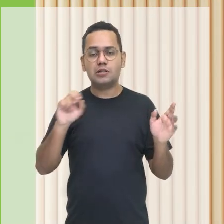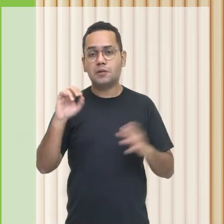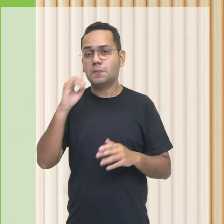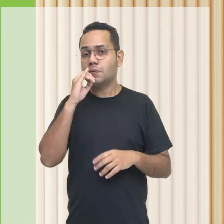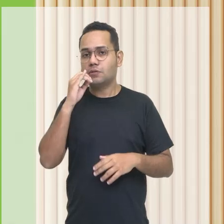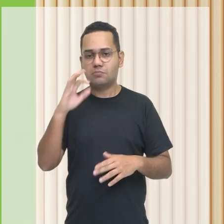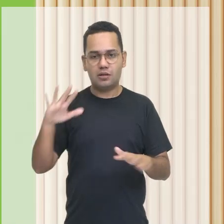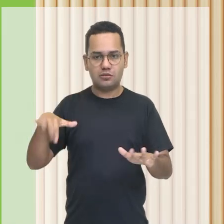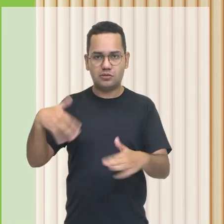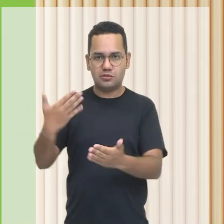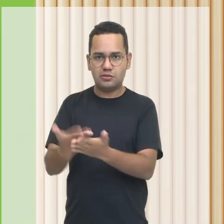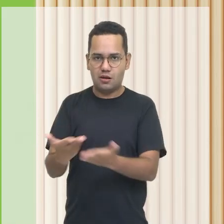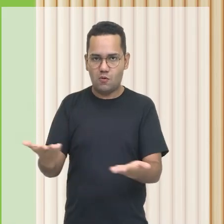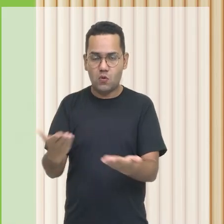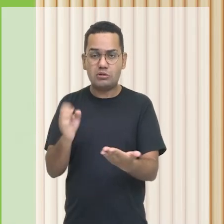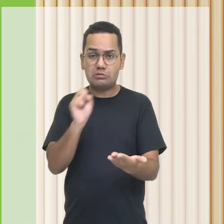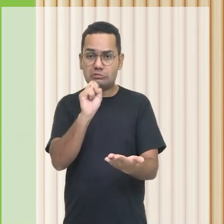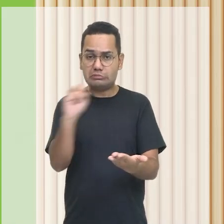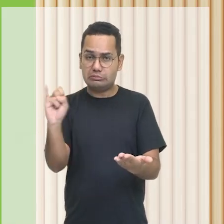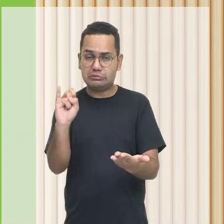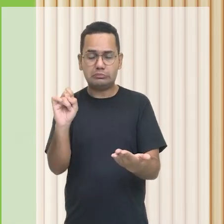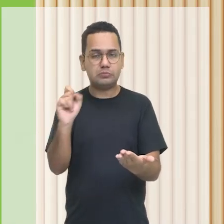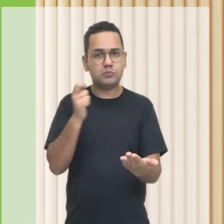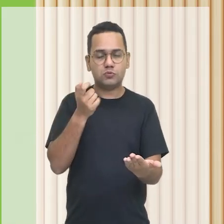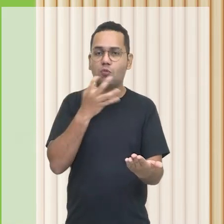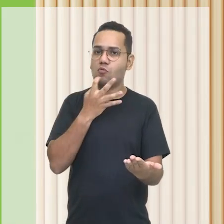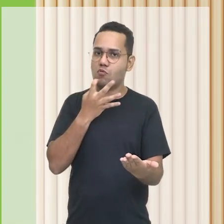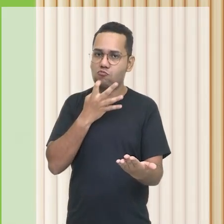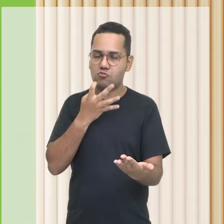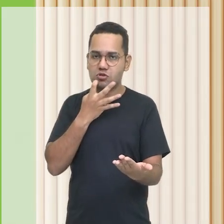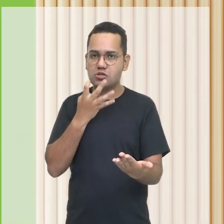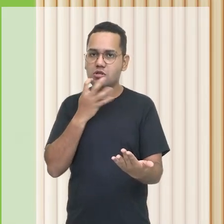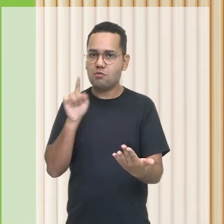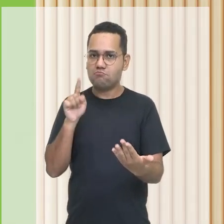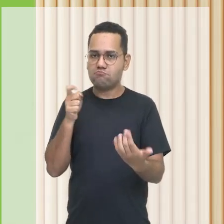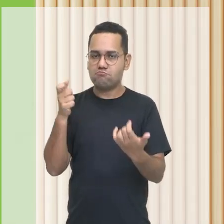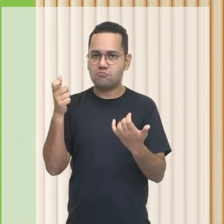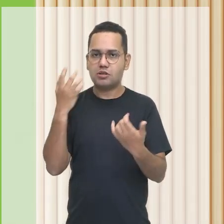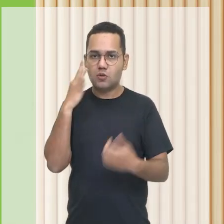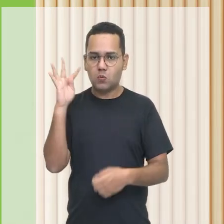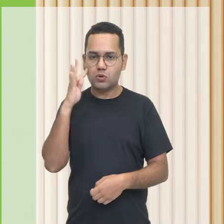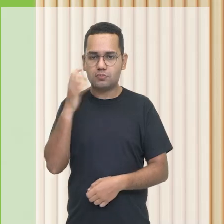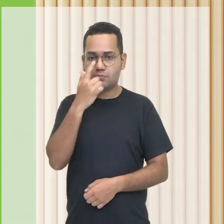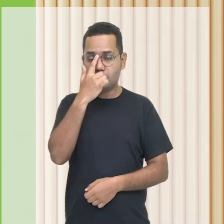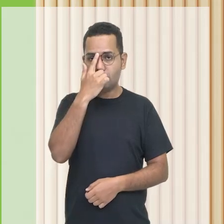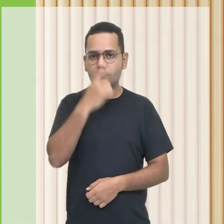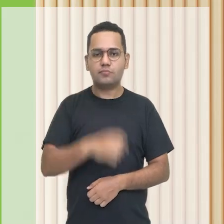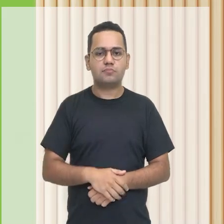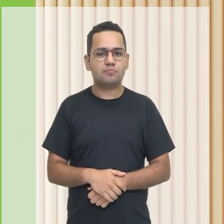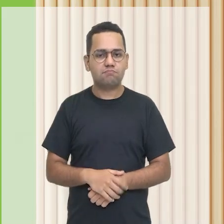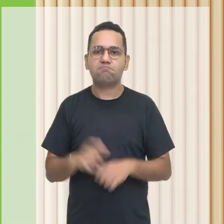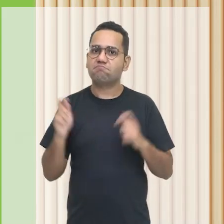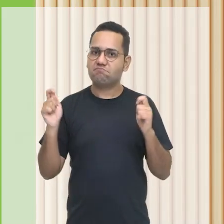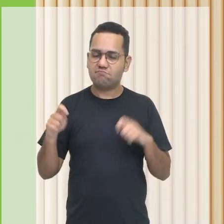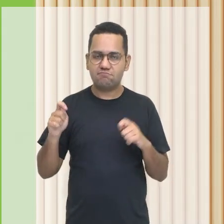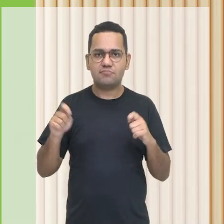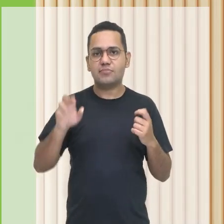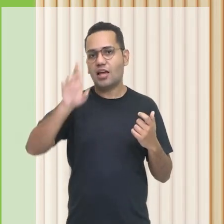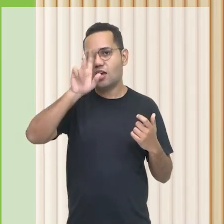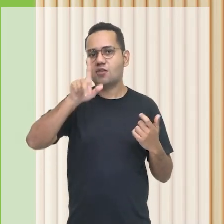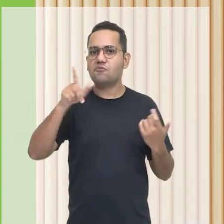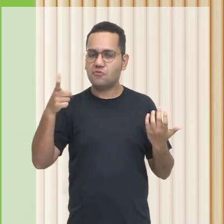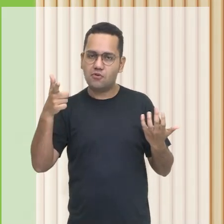não tiver conhecimento sobre o que Darwin quis dizer, você pode acabar escutando